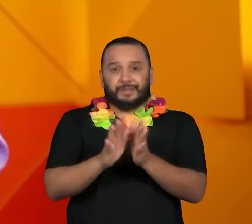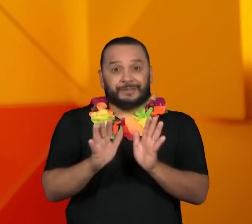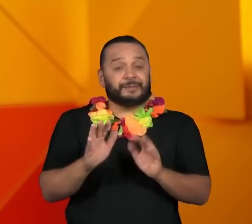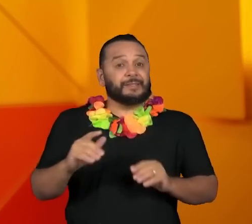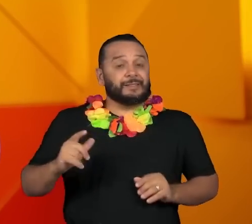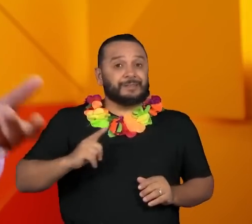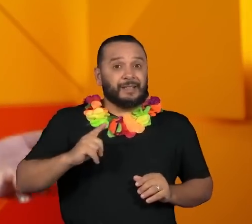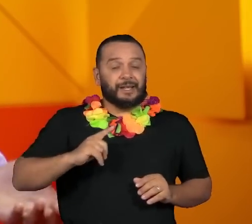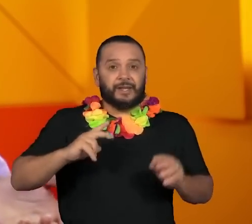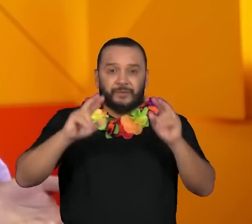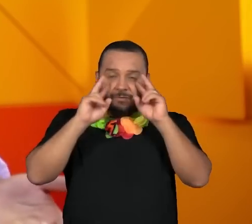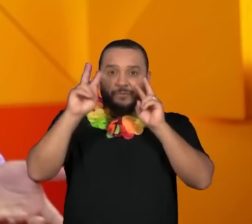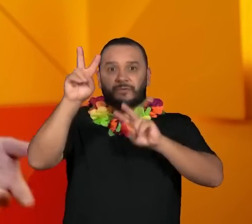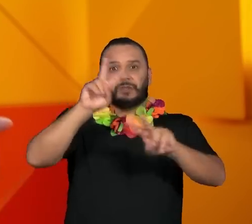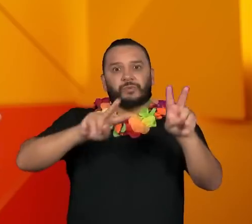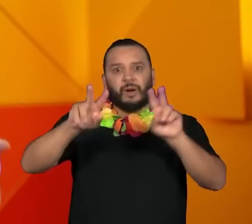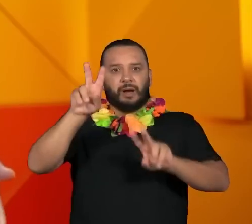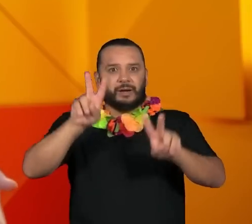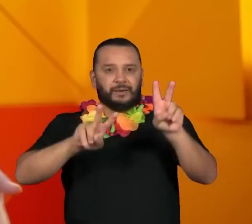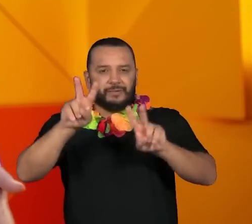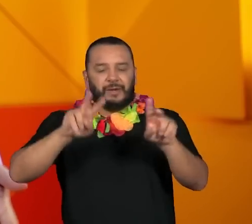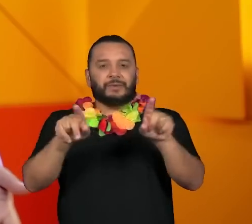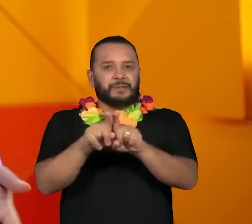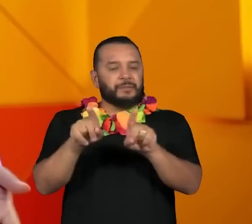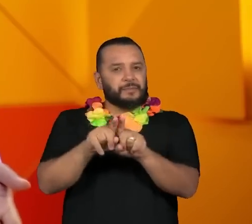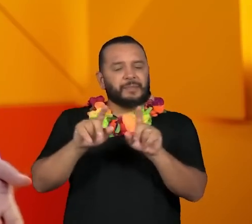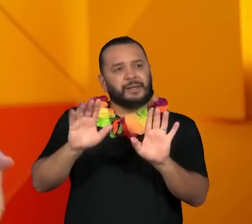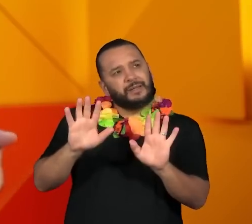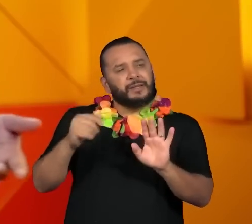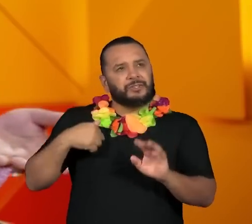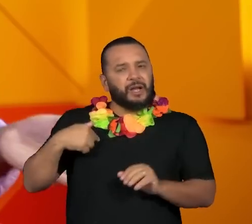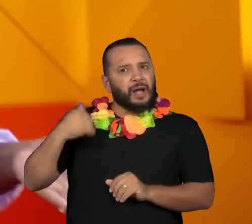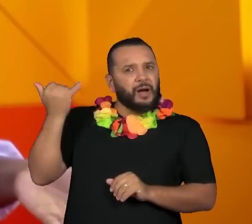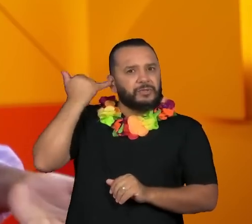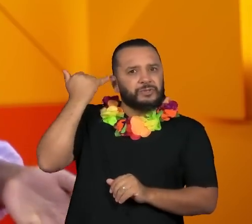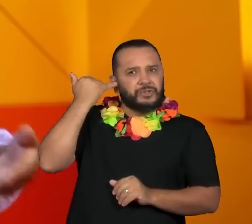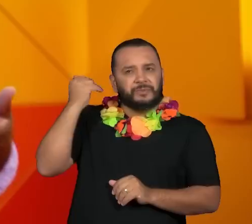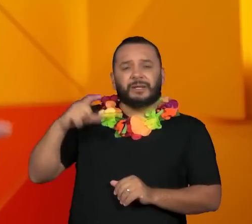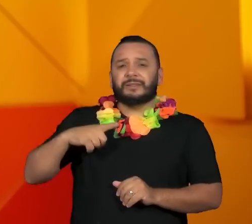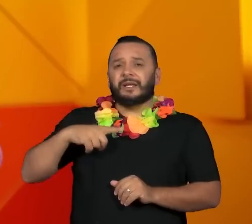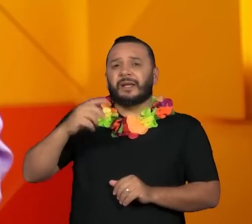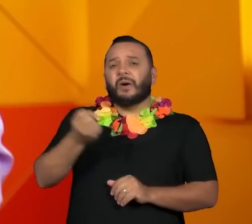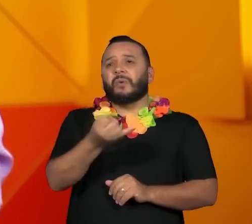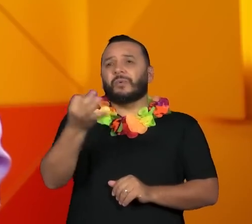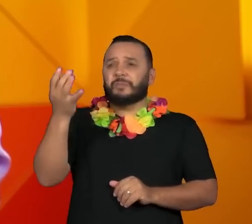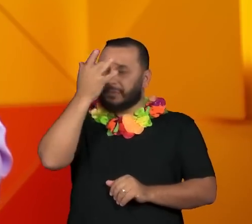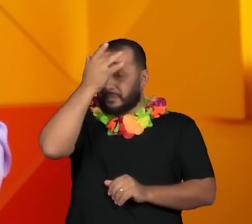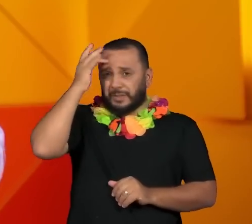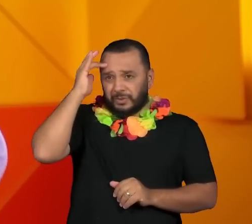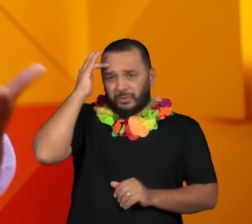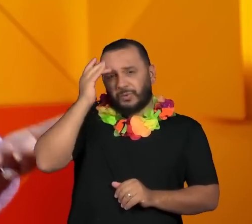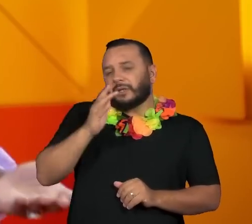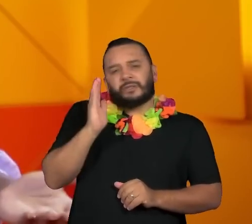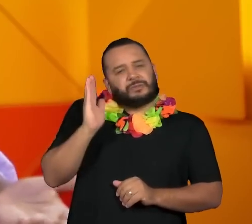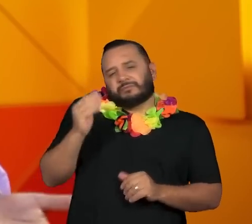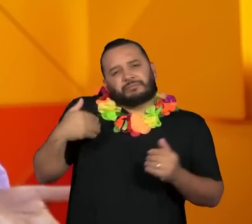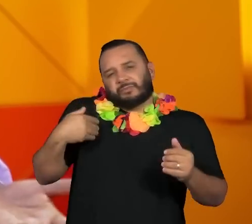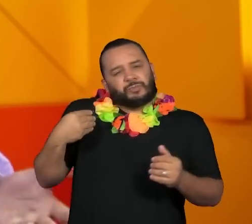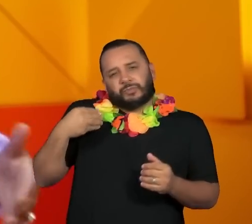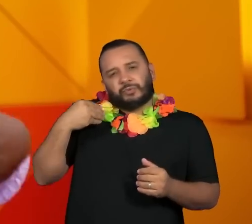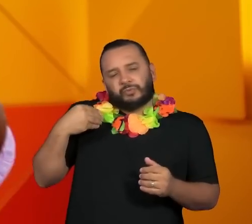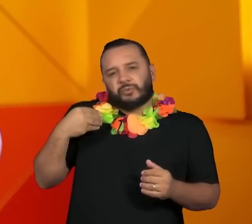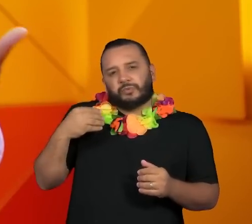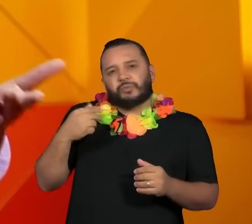auditivo, mas tem muita gente que não tem o privilégio desses sentidos para poder desfrutar plenamente o esplendor dessa